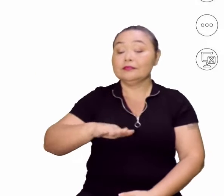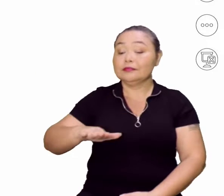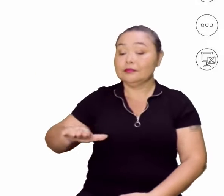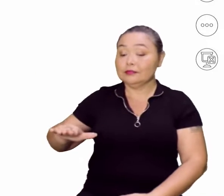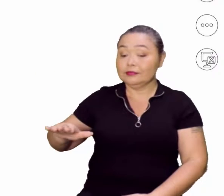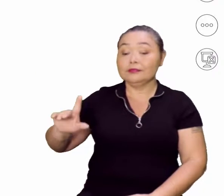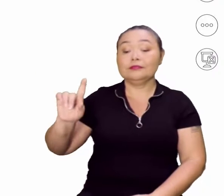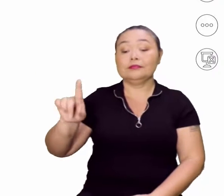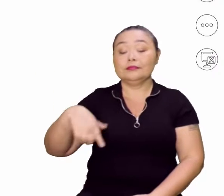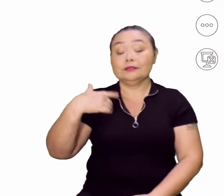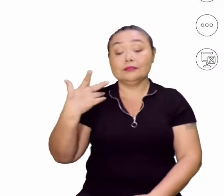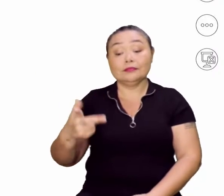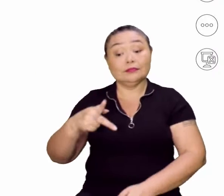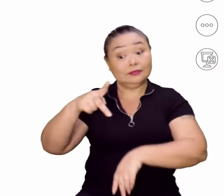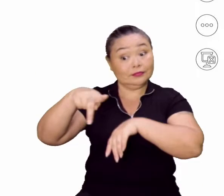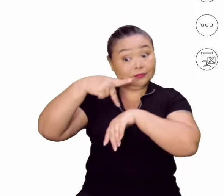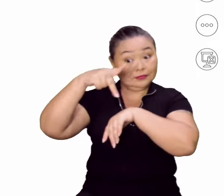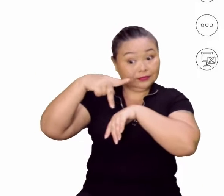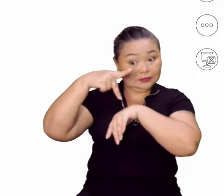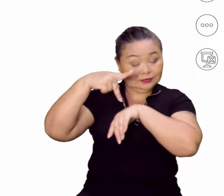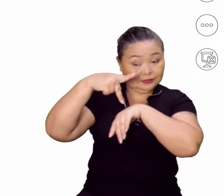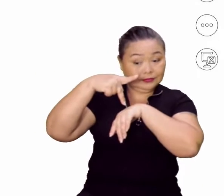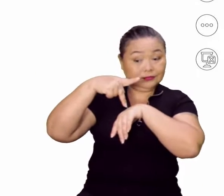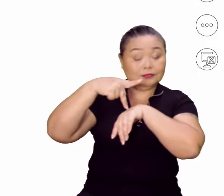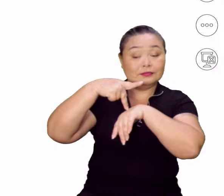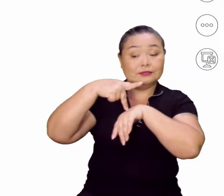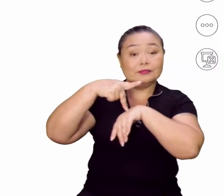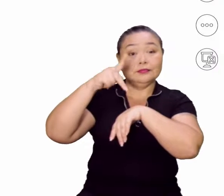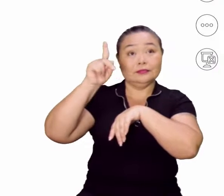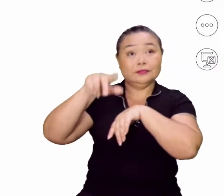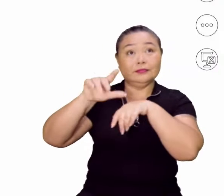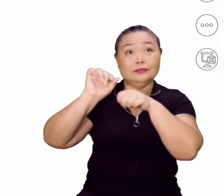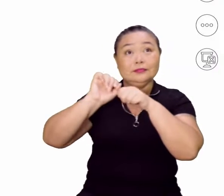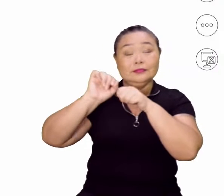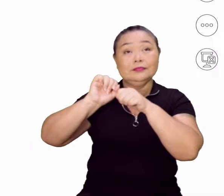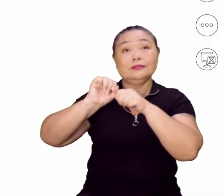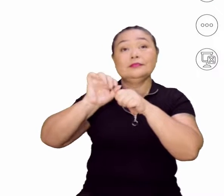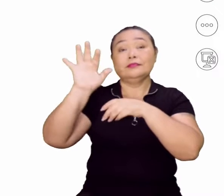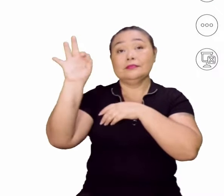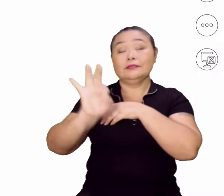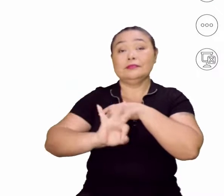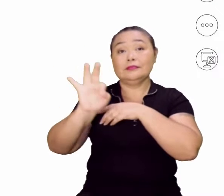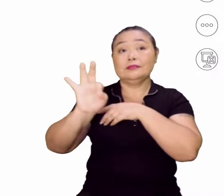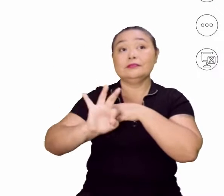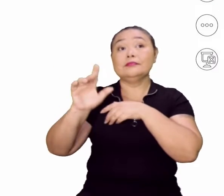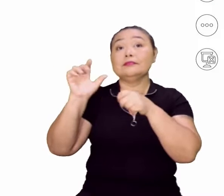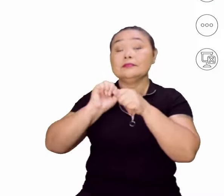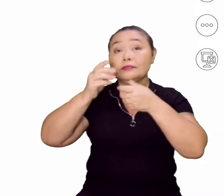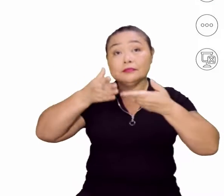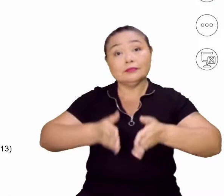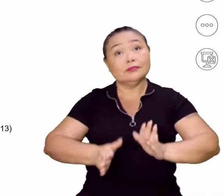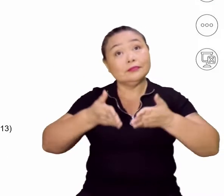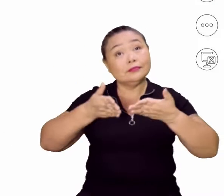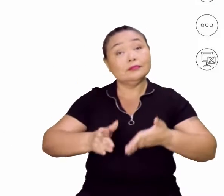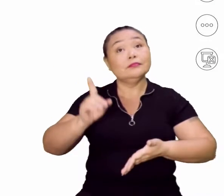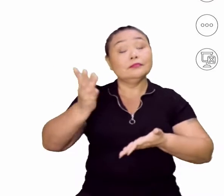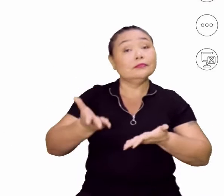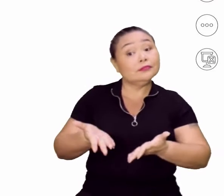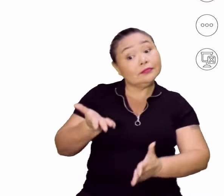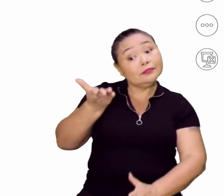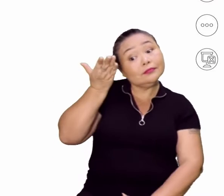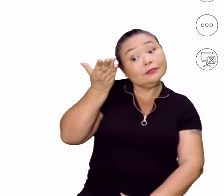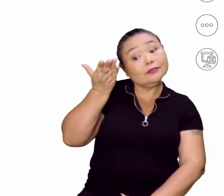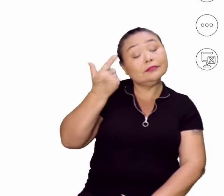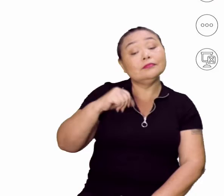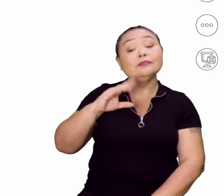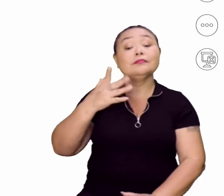crianças, tá? Países no qual taxas de natalidade são elevadas, ok? Dentro